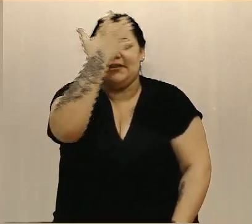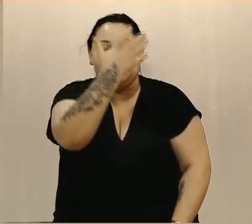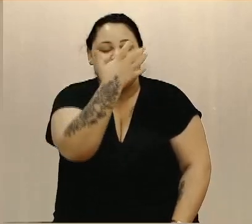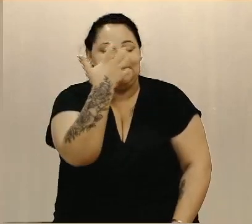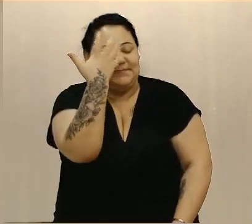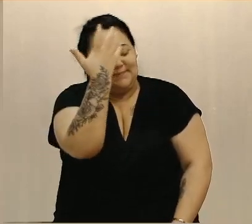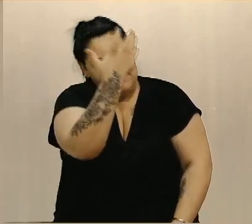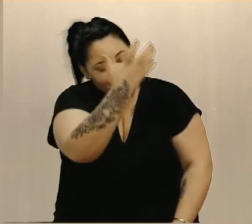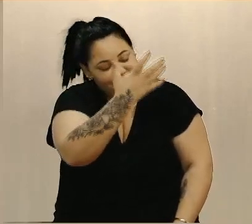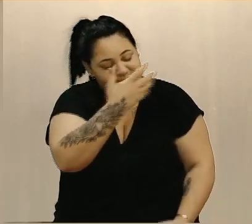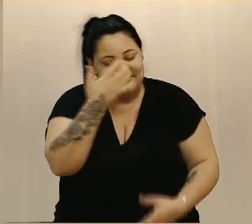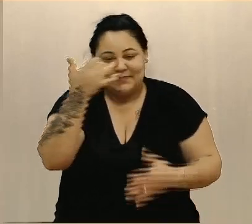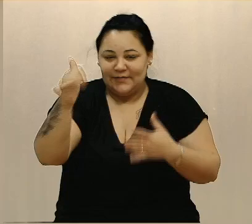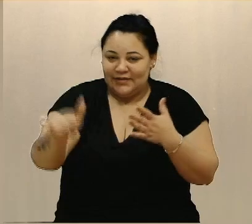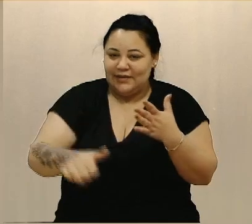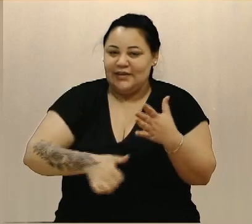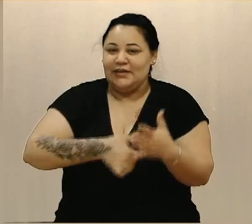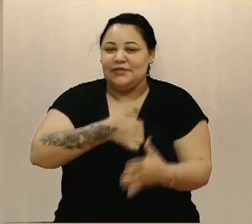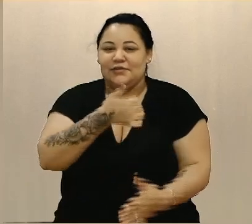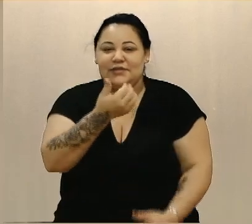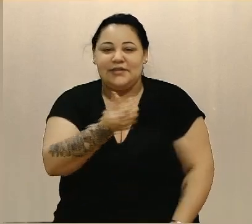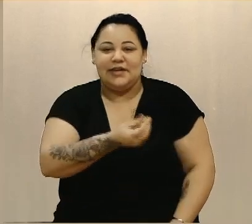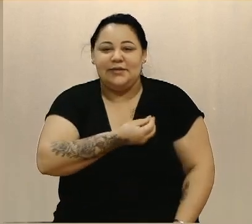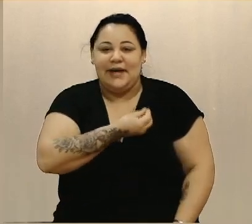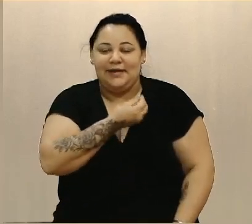encanto, aqui é bem melhor pra viver.